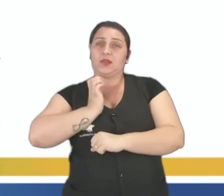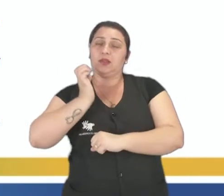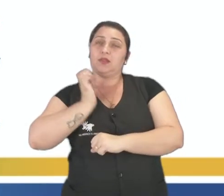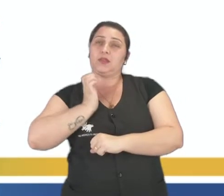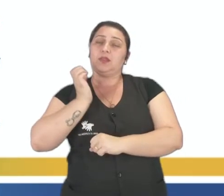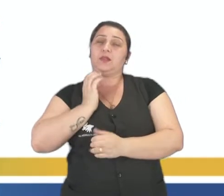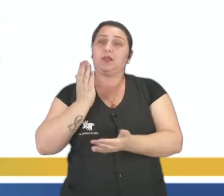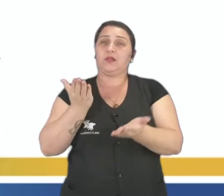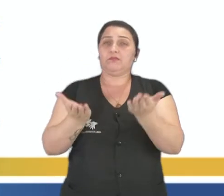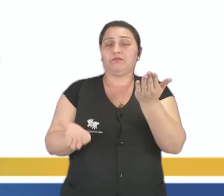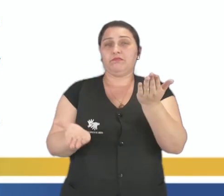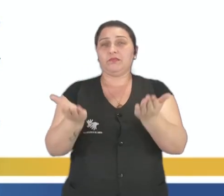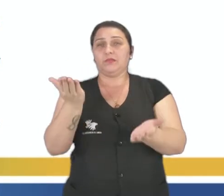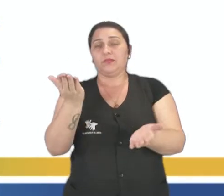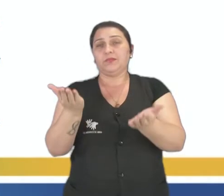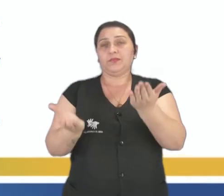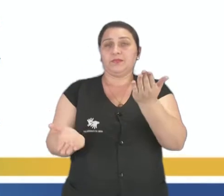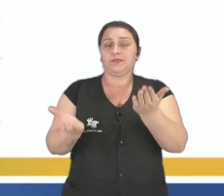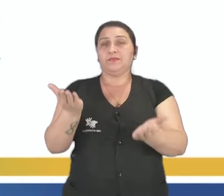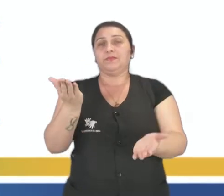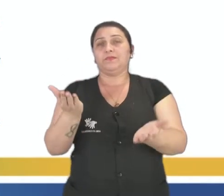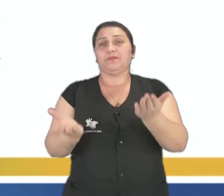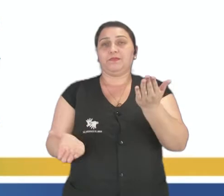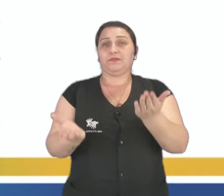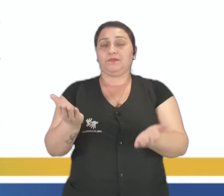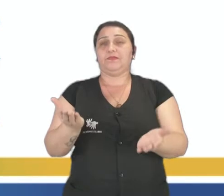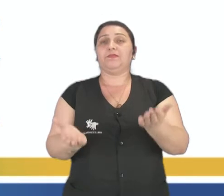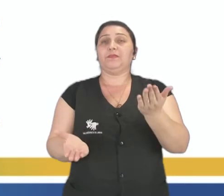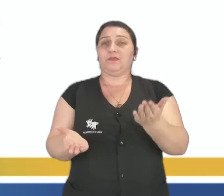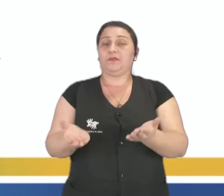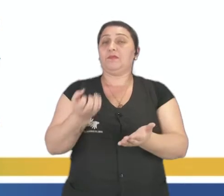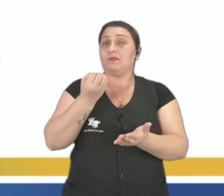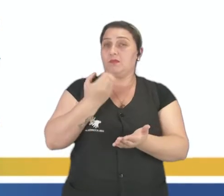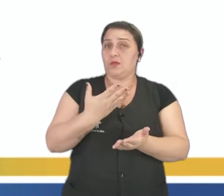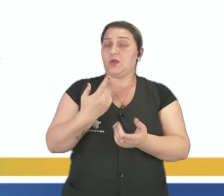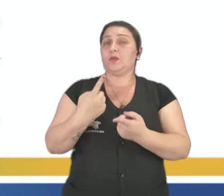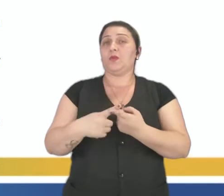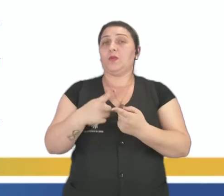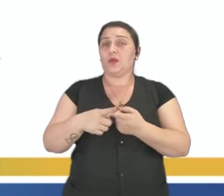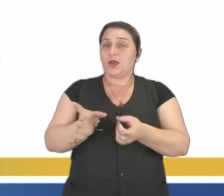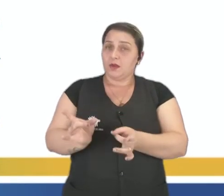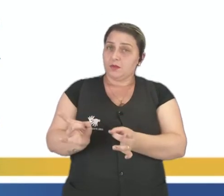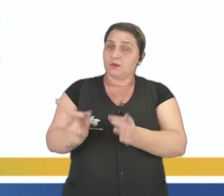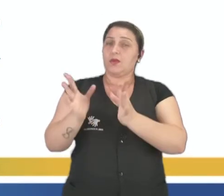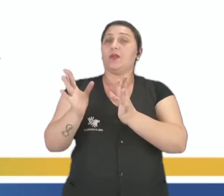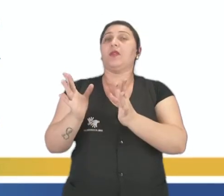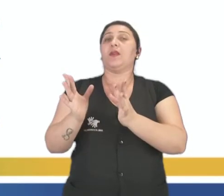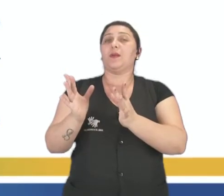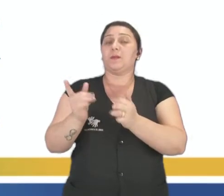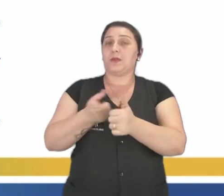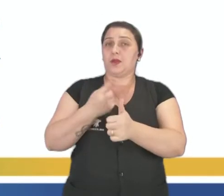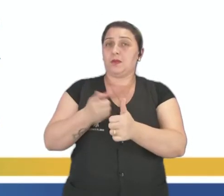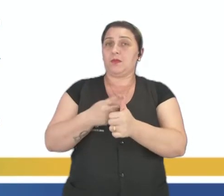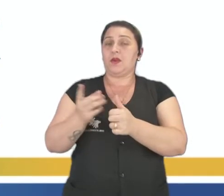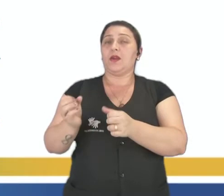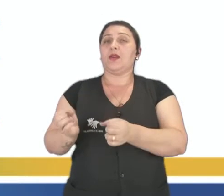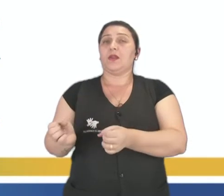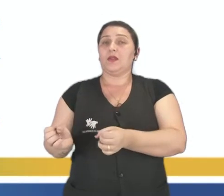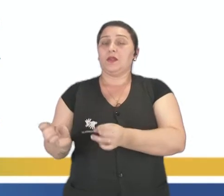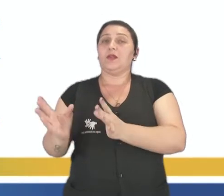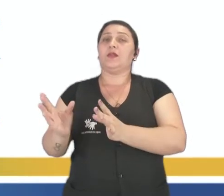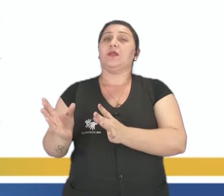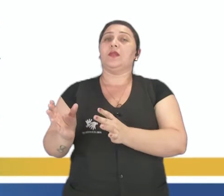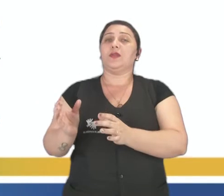suas balanças comerciais costumam ser favoráveis, porque importam produtos agrícolas primários e exportam